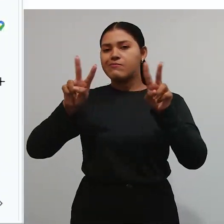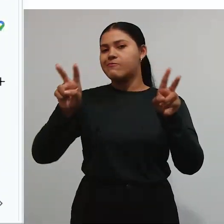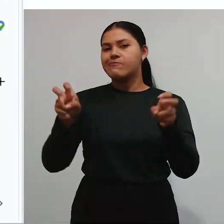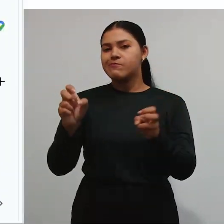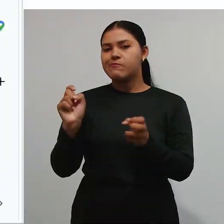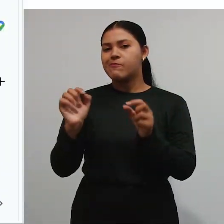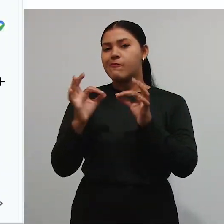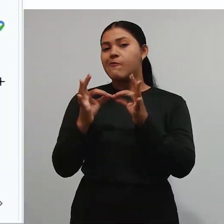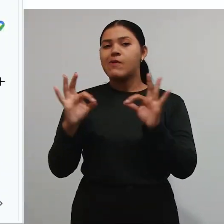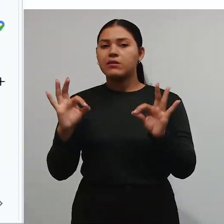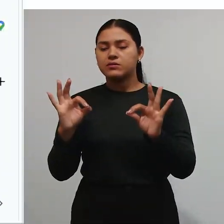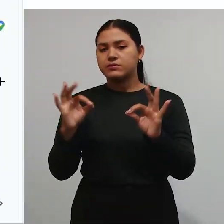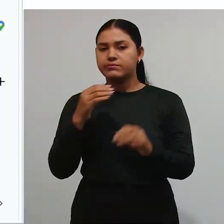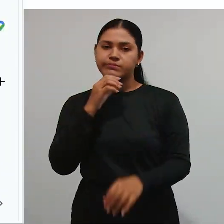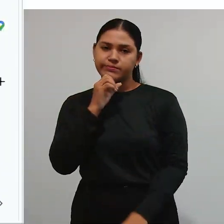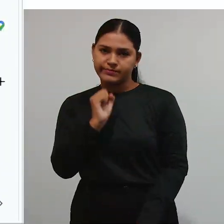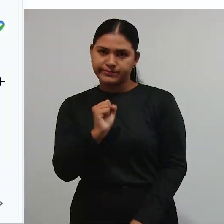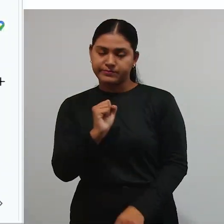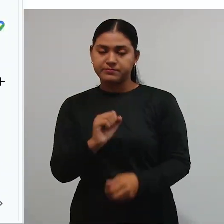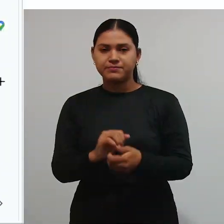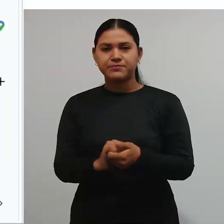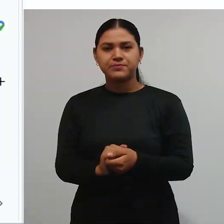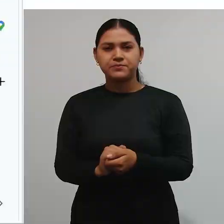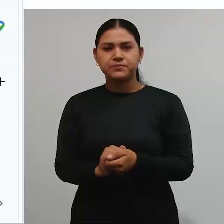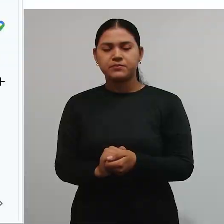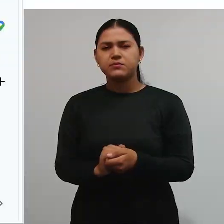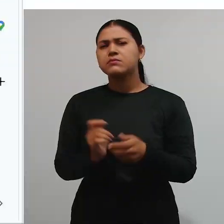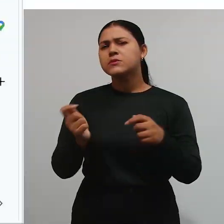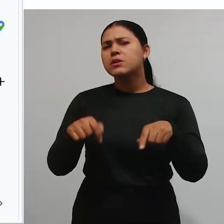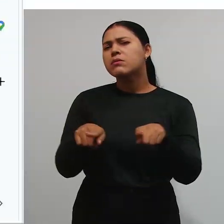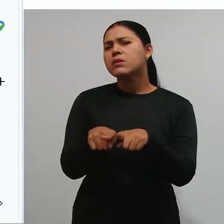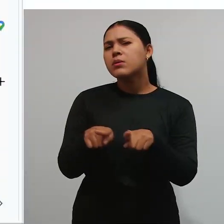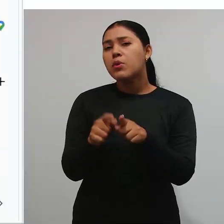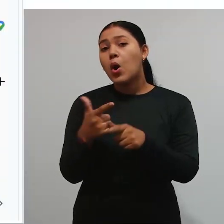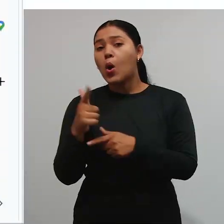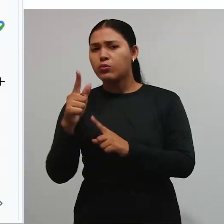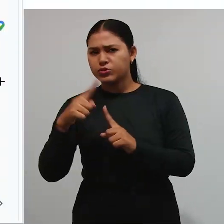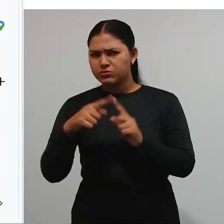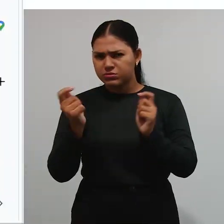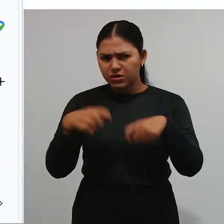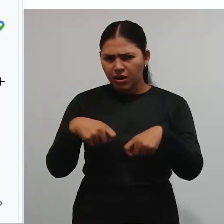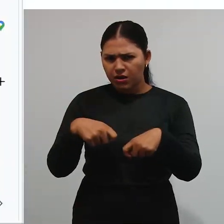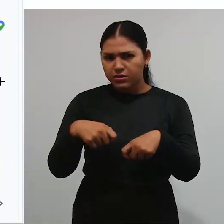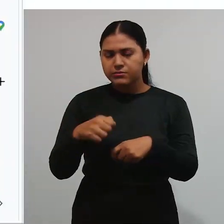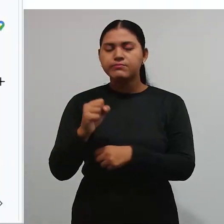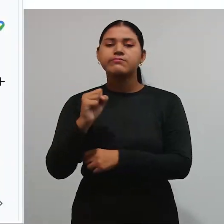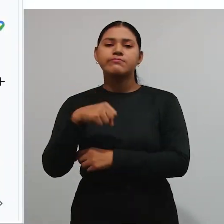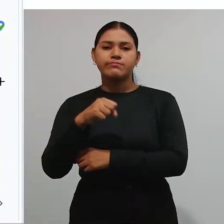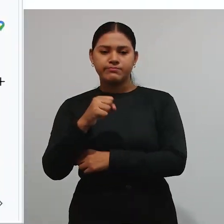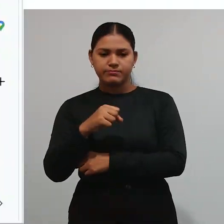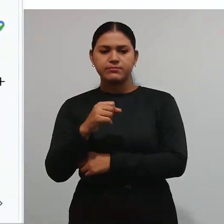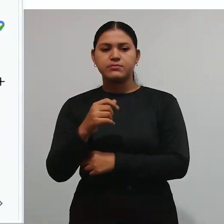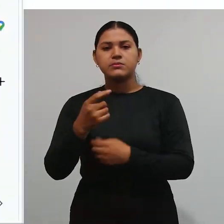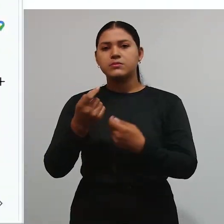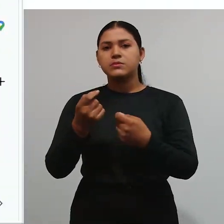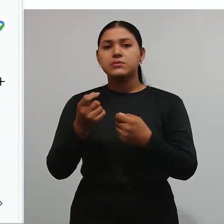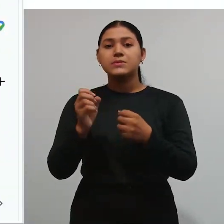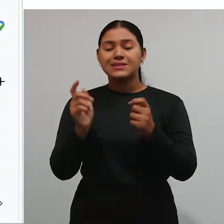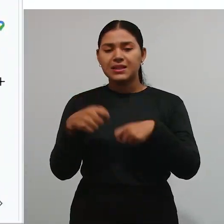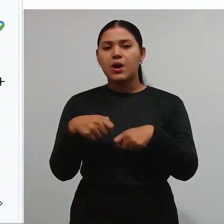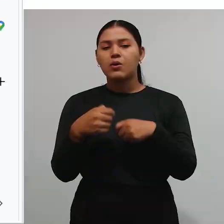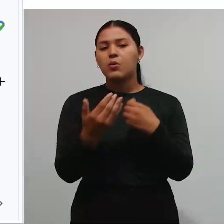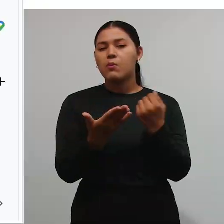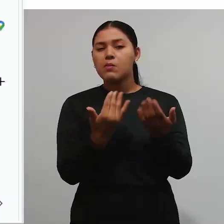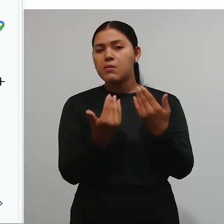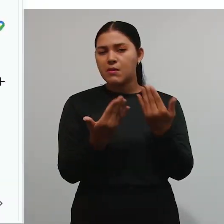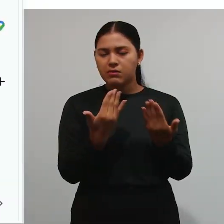tá? Poderia fazer como? Poderia fazer ela também conversando com o Paulinho.